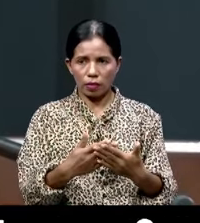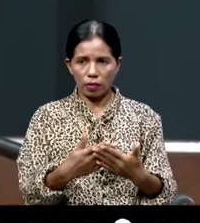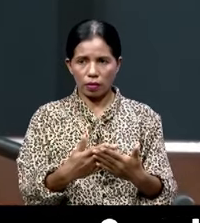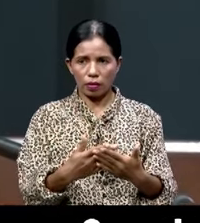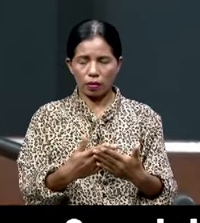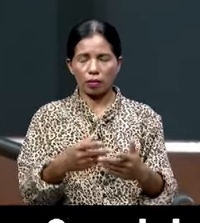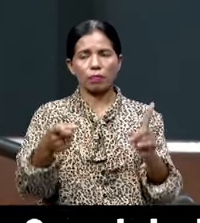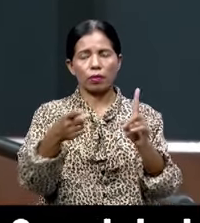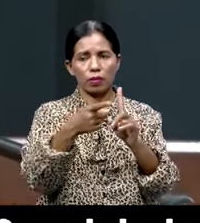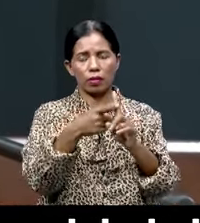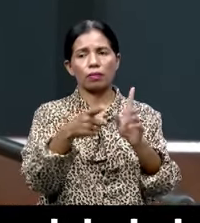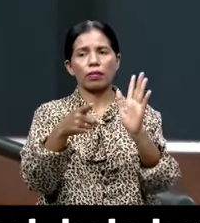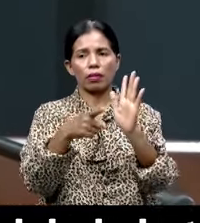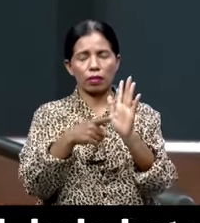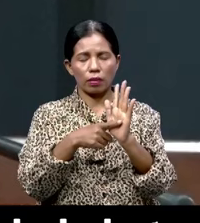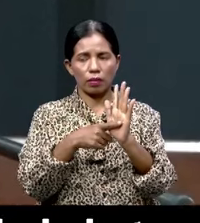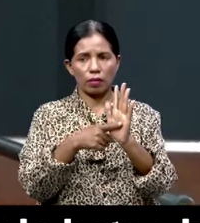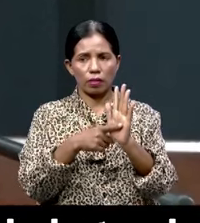positivo negativo depende ba